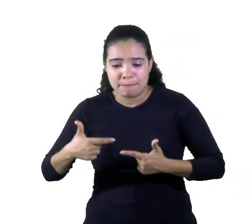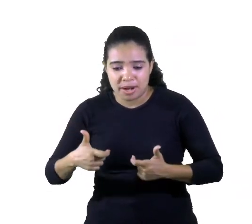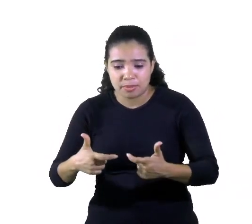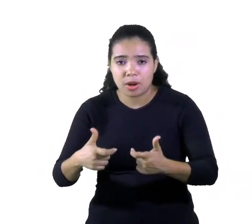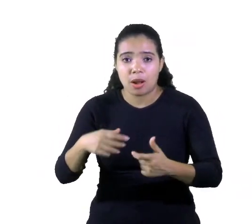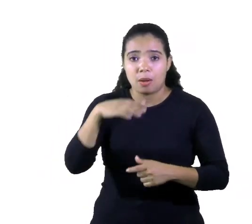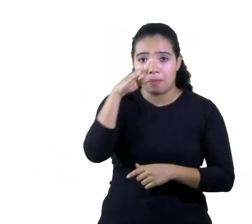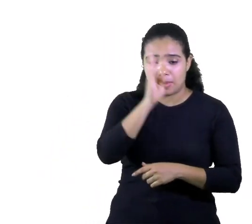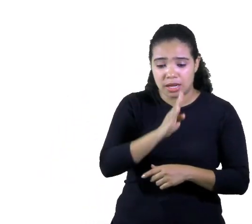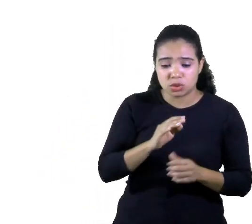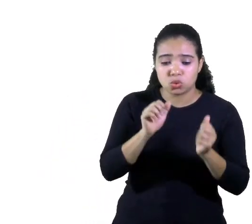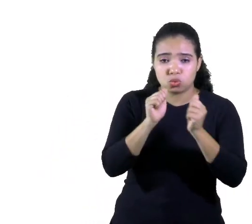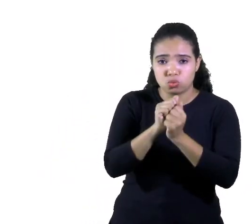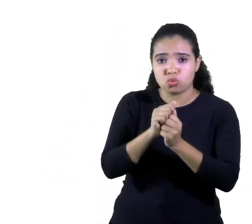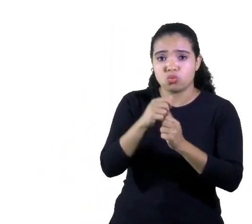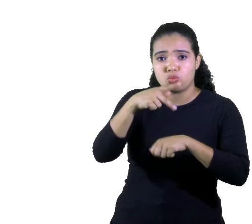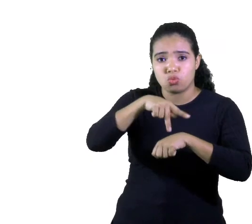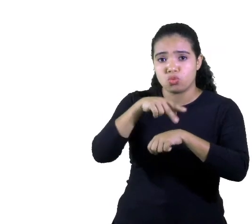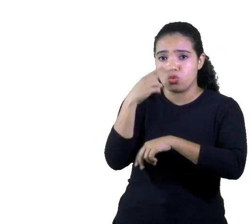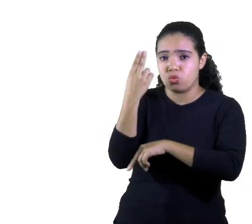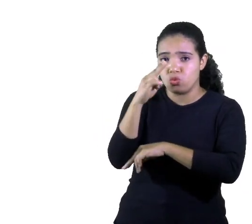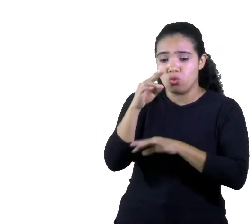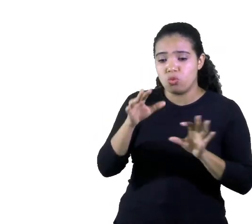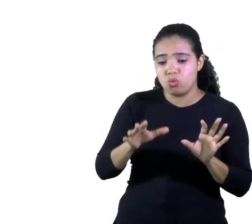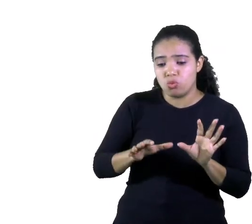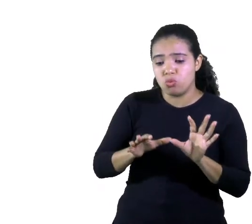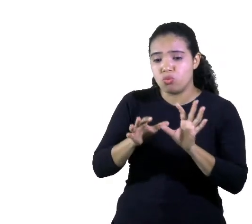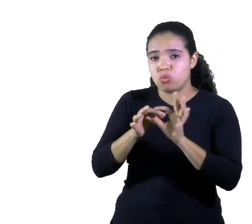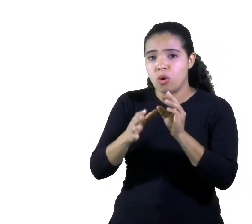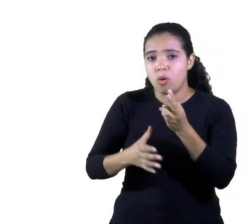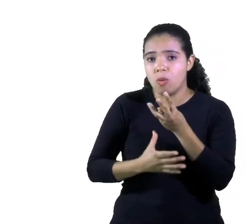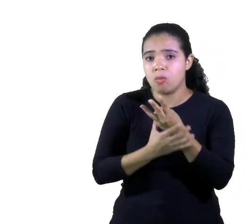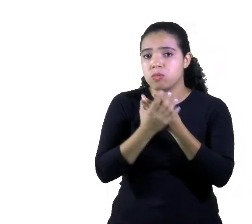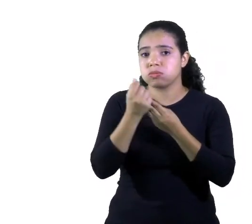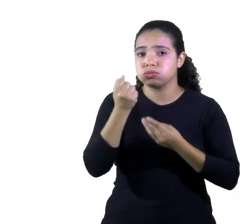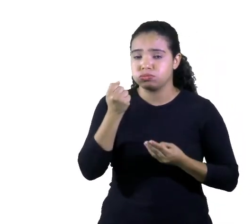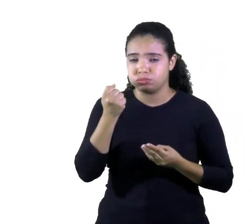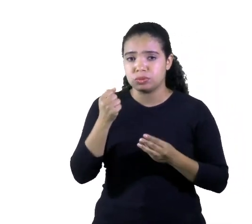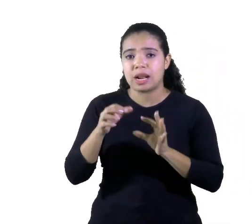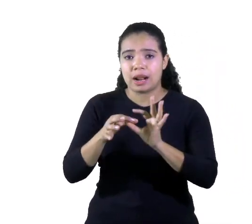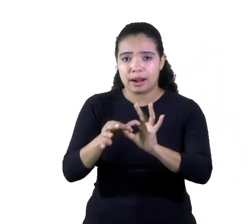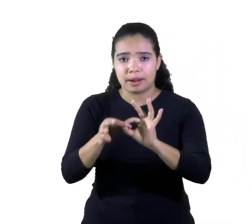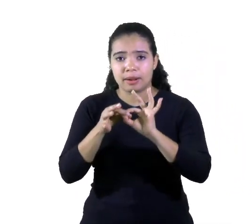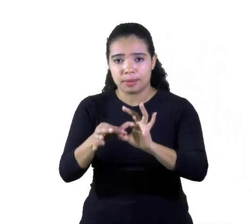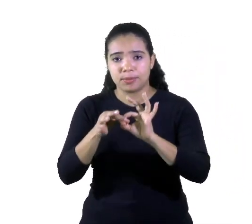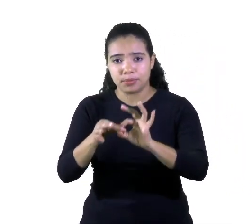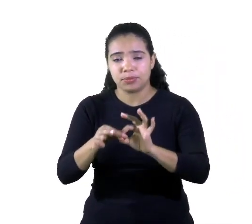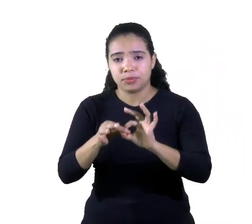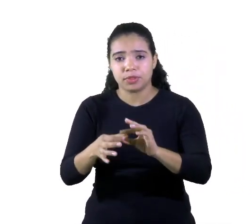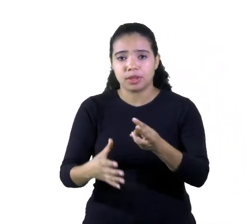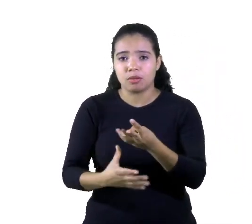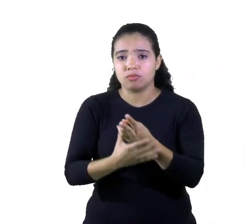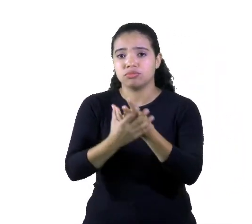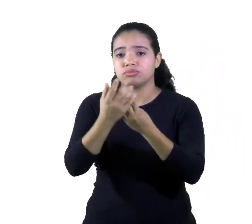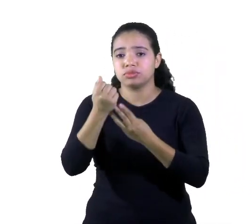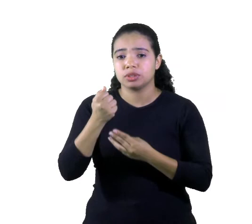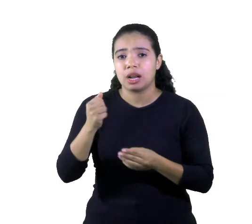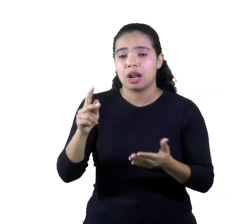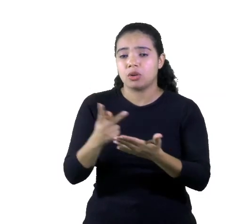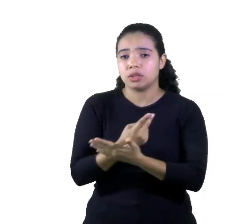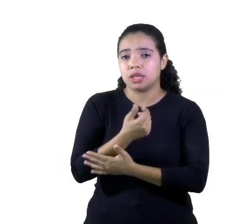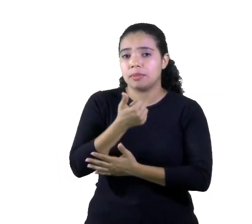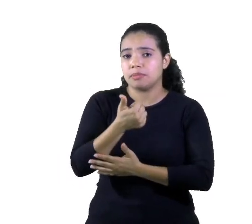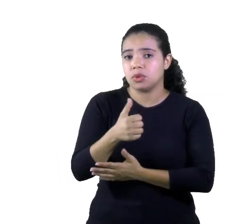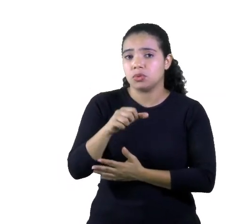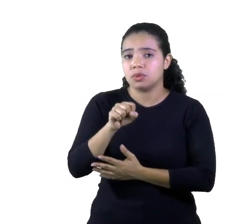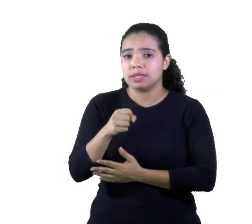Uruguai, vão formar uma aliança, a chamada Tríplice Aliança. Essa aliança ocorre em 1865,